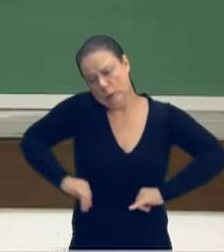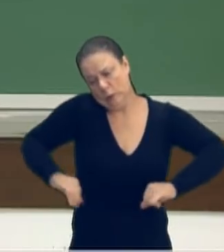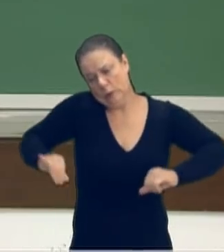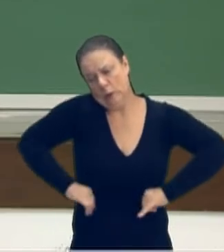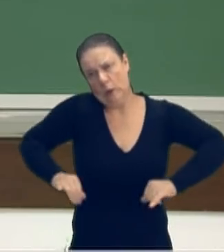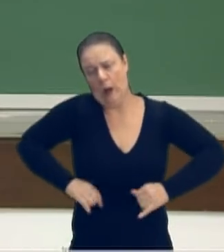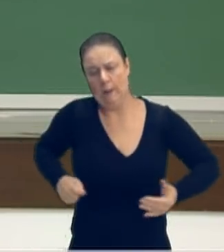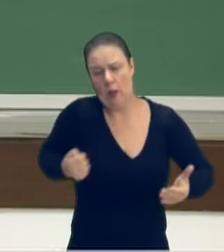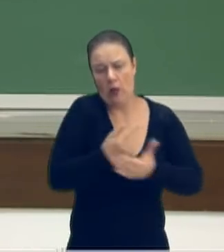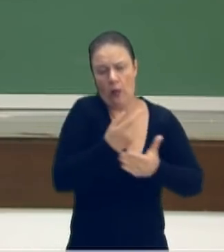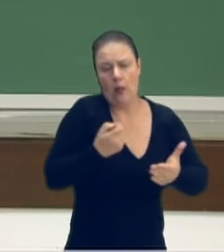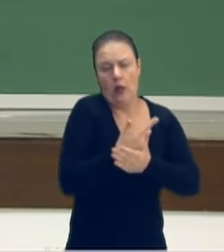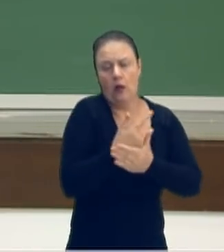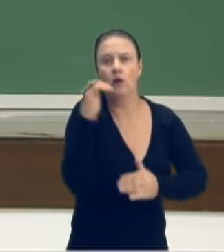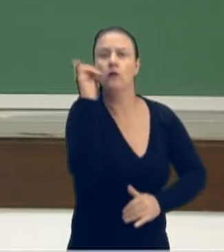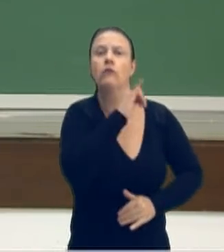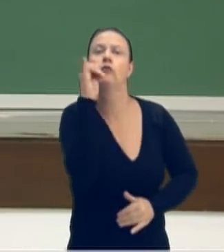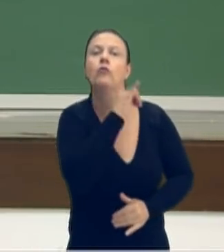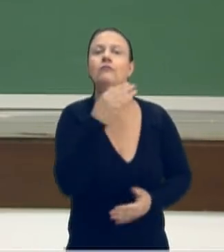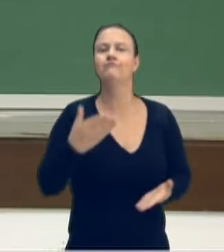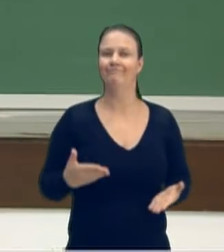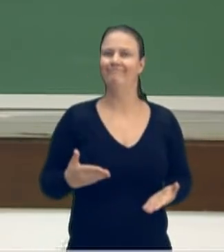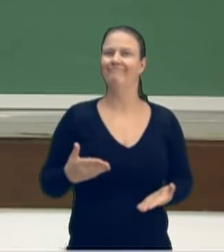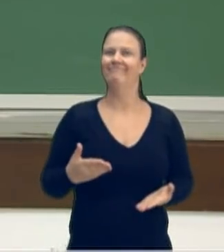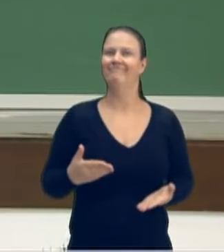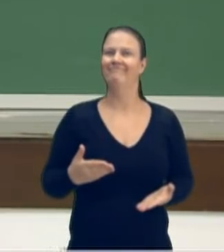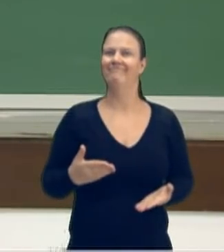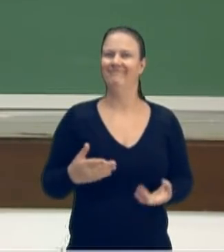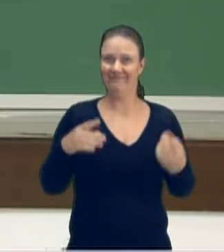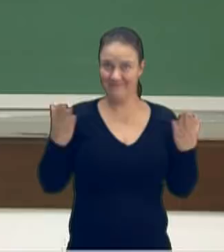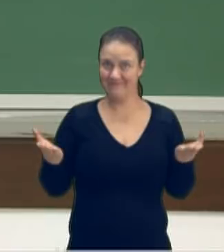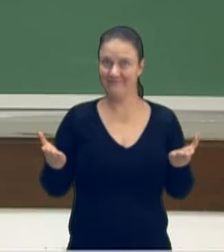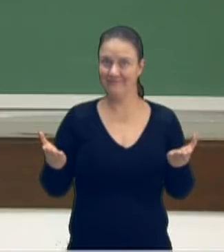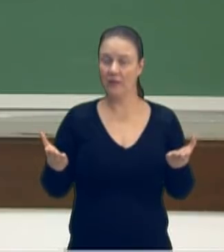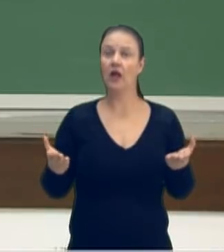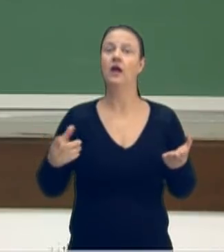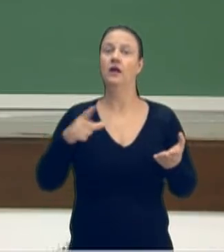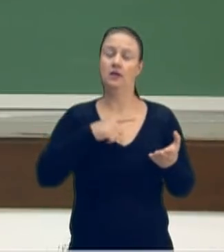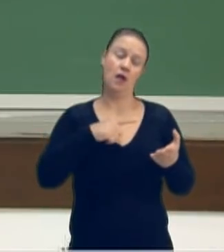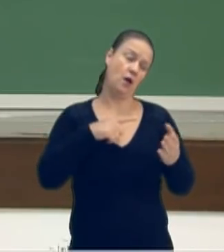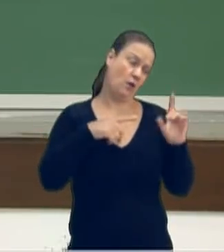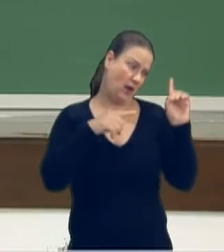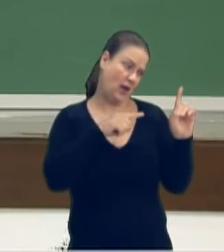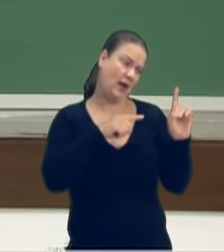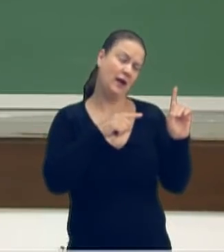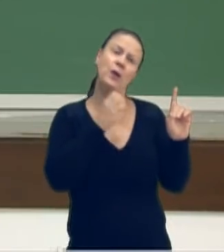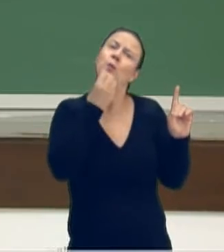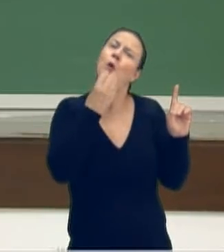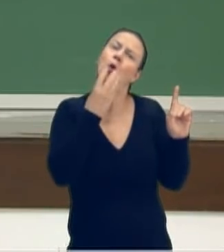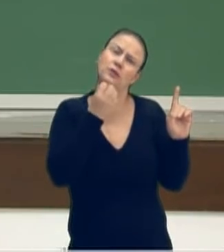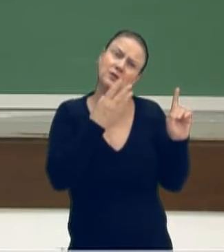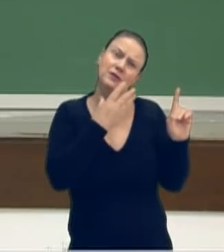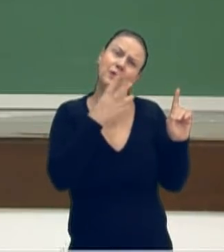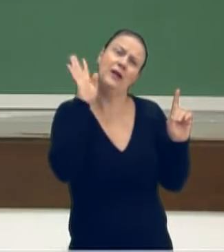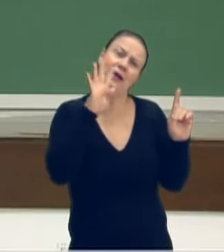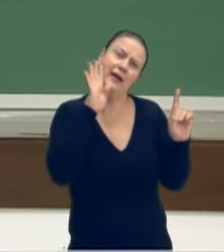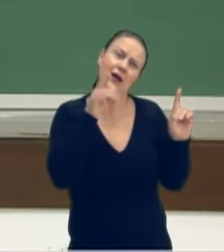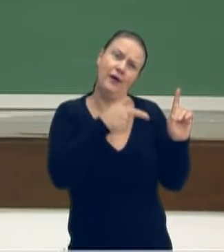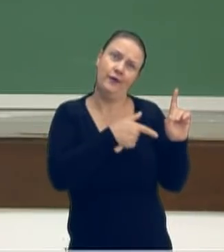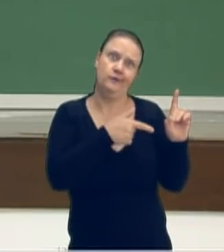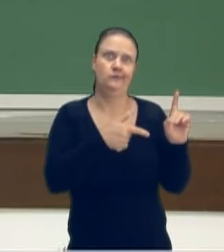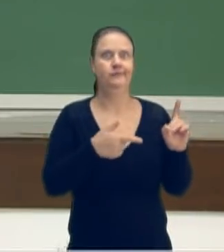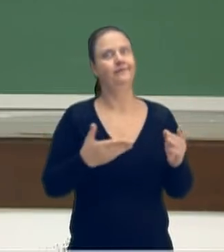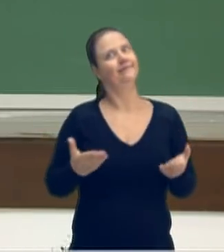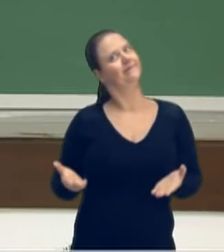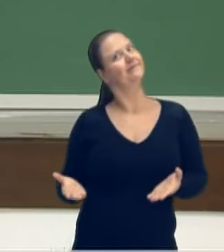tributos e impostos, graças ao tamanho do coração do faraó, muito generoso. Oh, generosidade, né? Claro,